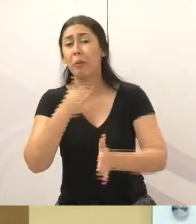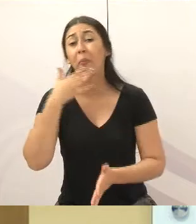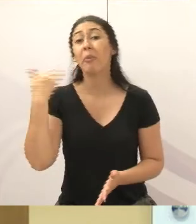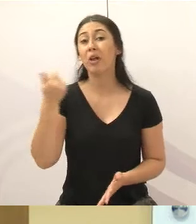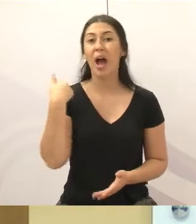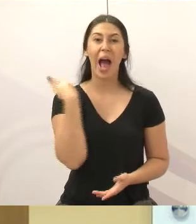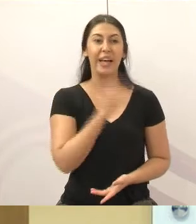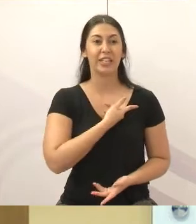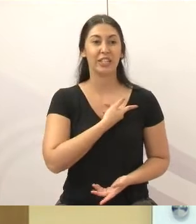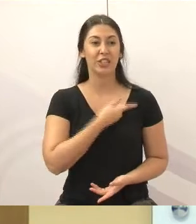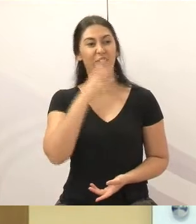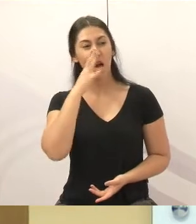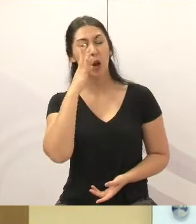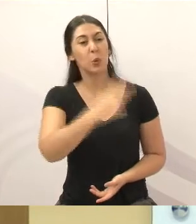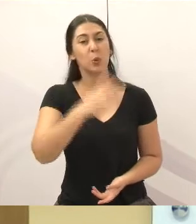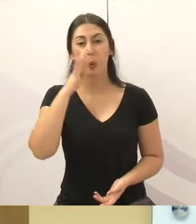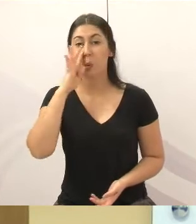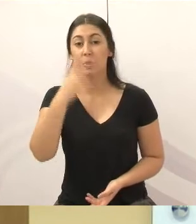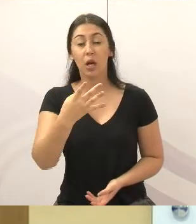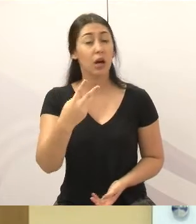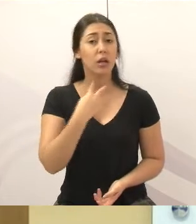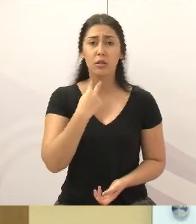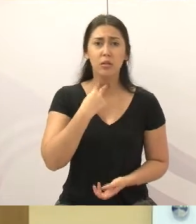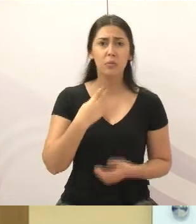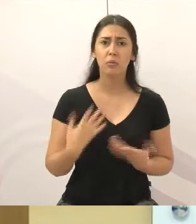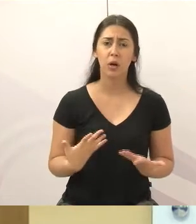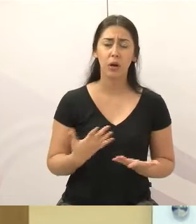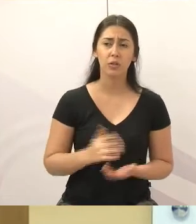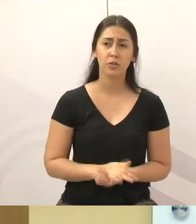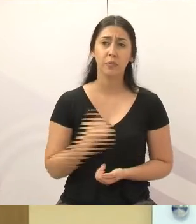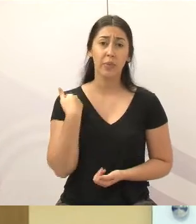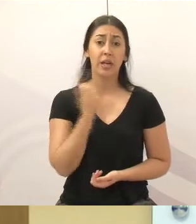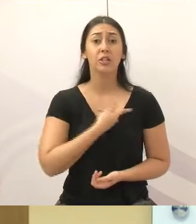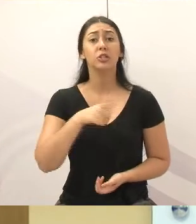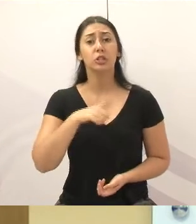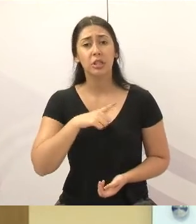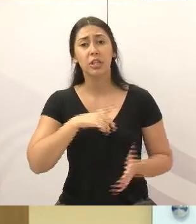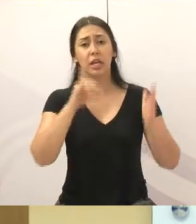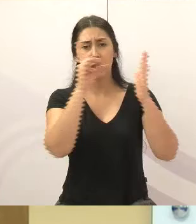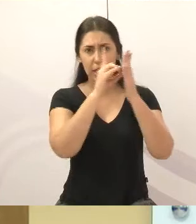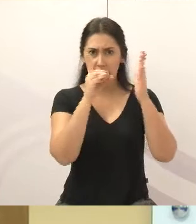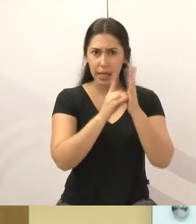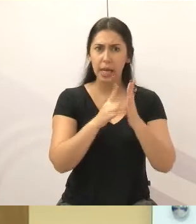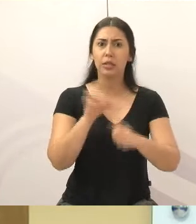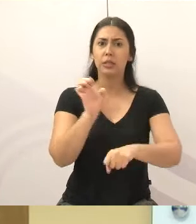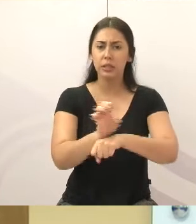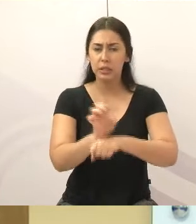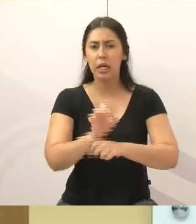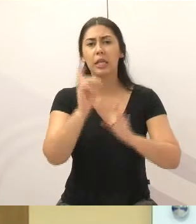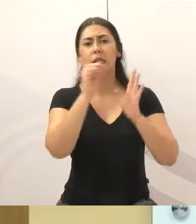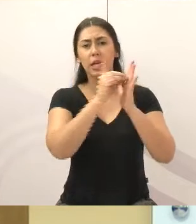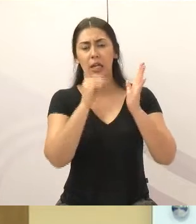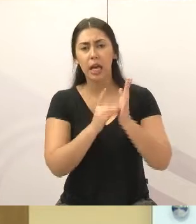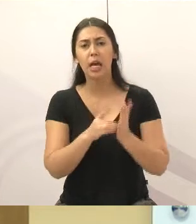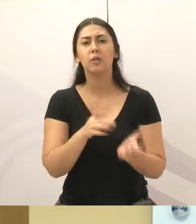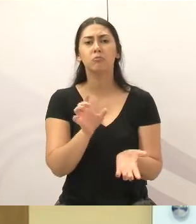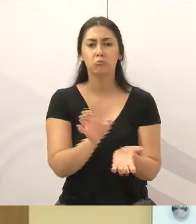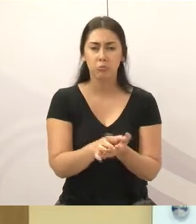de julgar o que é o fornecimento e obrigatoriedade das questões. Temos decreto do Estado, temos decreto municipal, nós